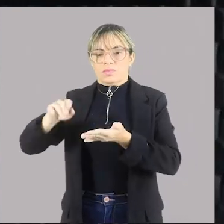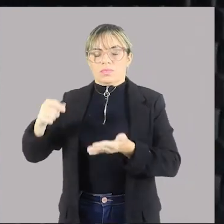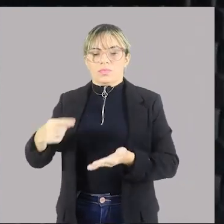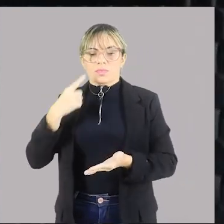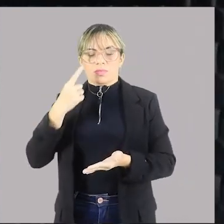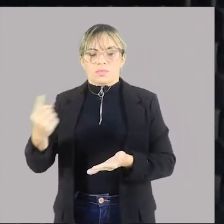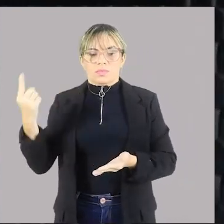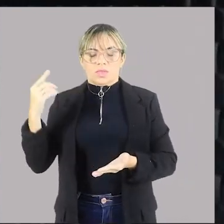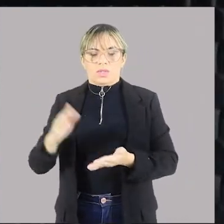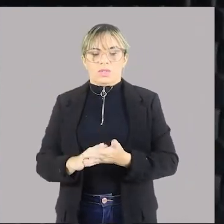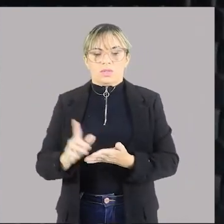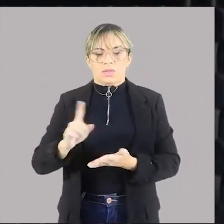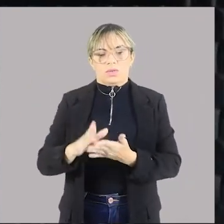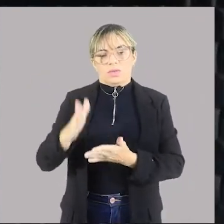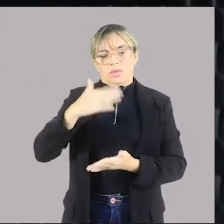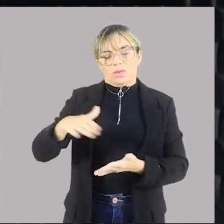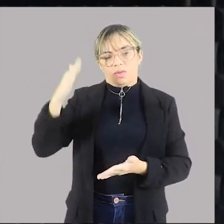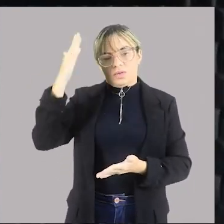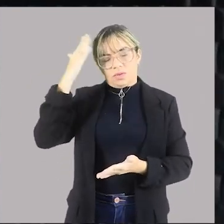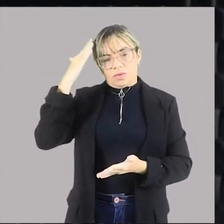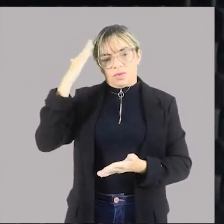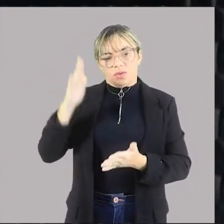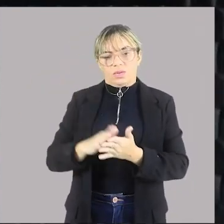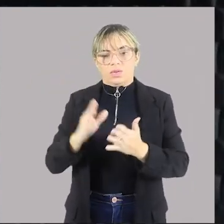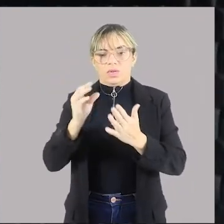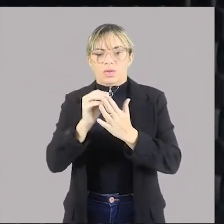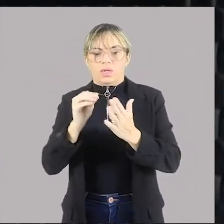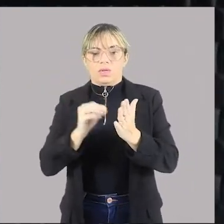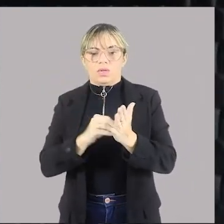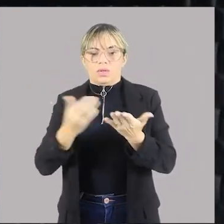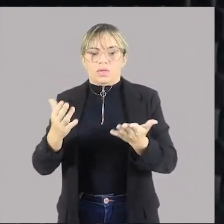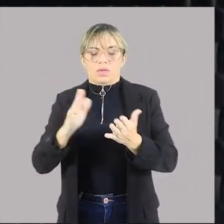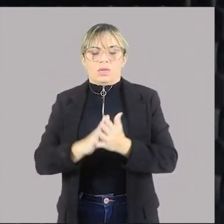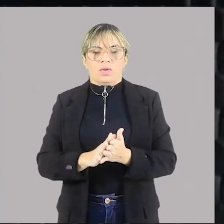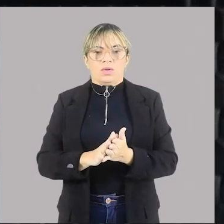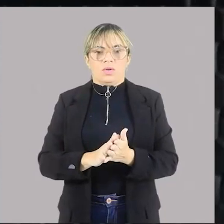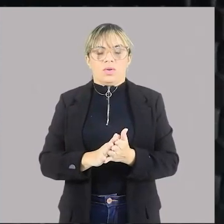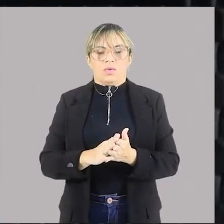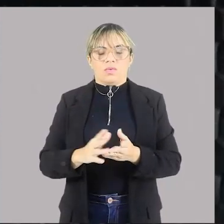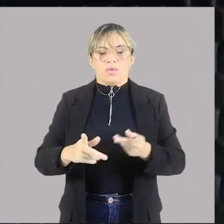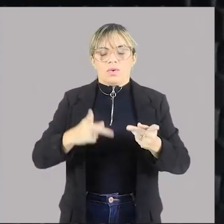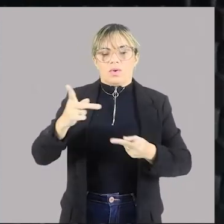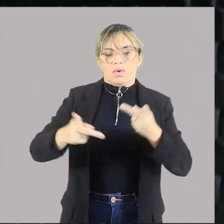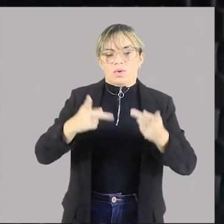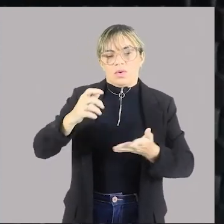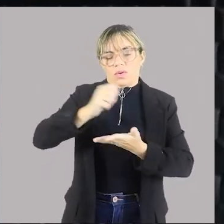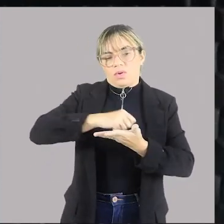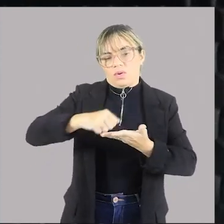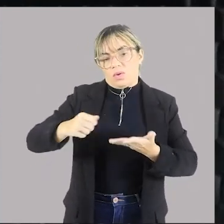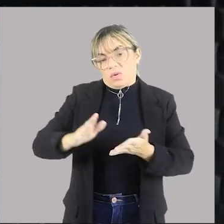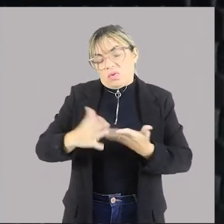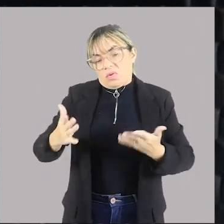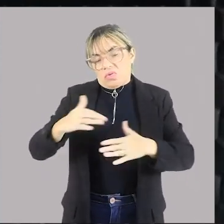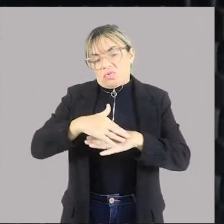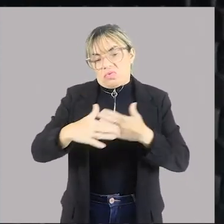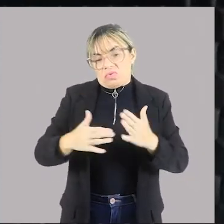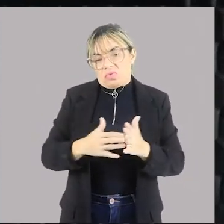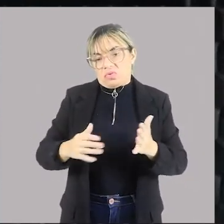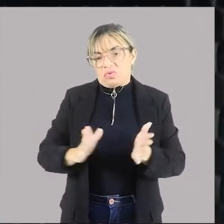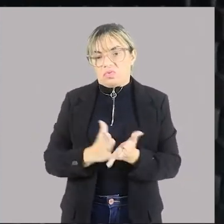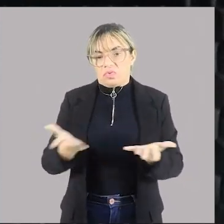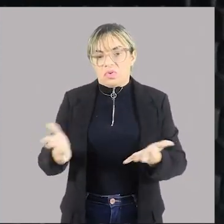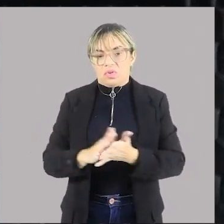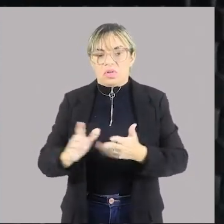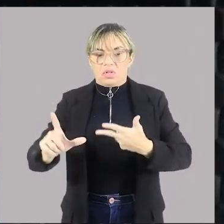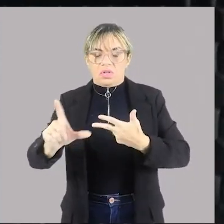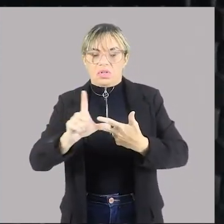não compreende o conteúdo efetivamente, ele não nos diz qual é o conteúdo. Ele só diz tudo que não for legislativo, não for jurisdicional, não